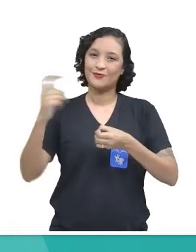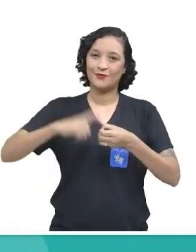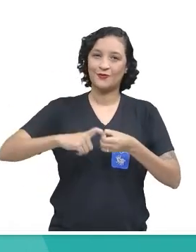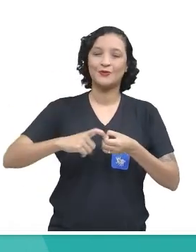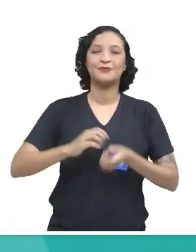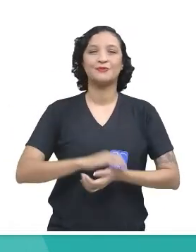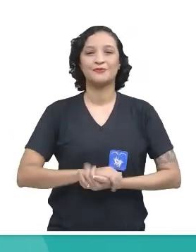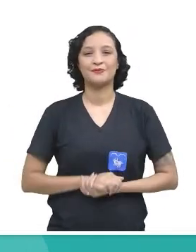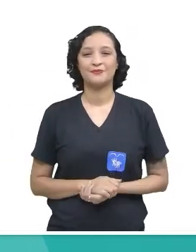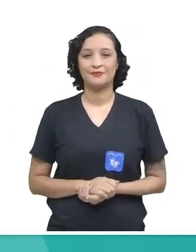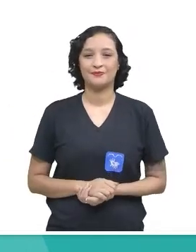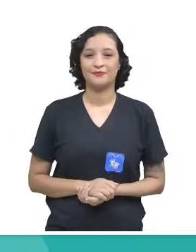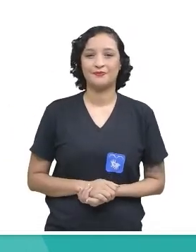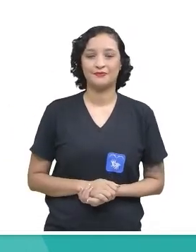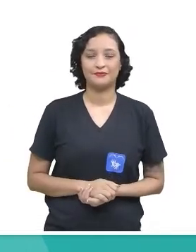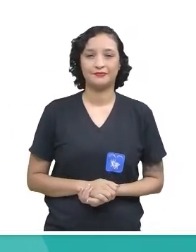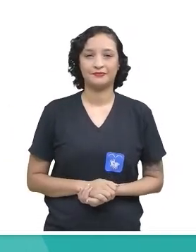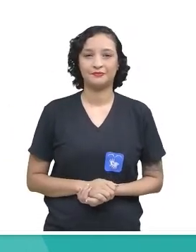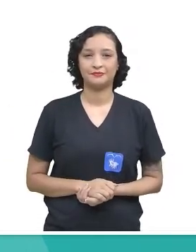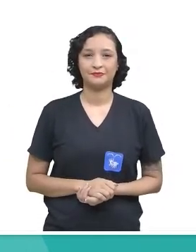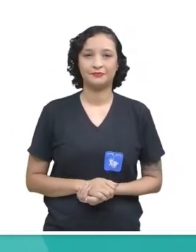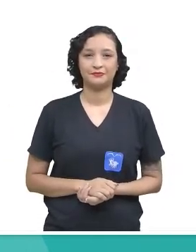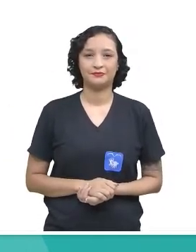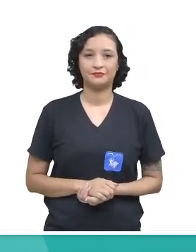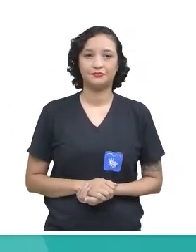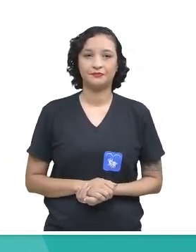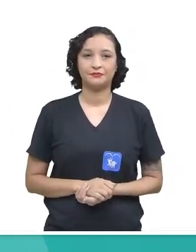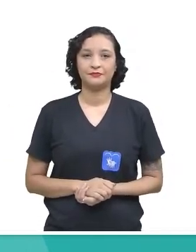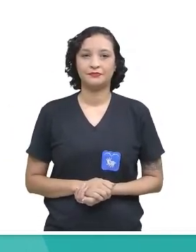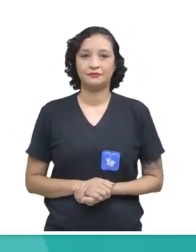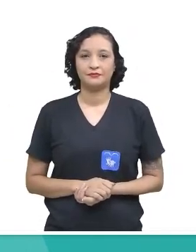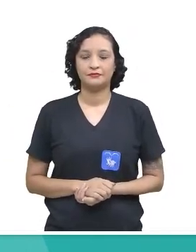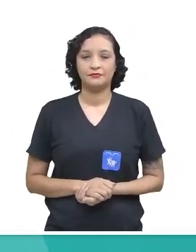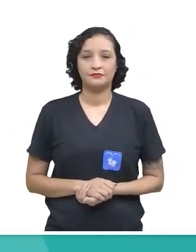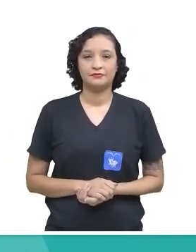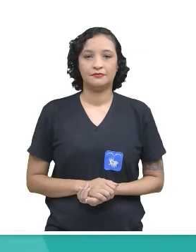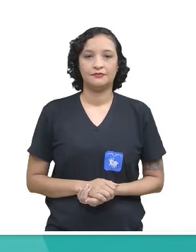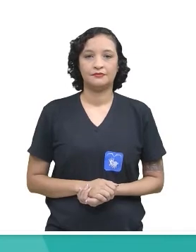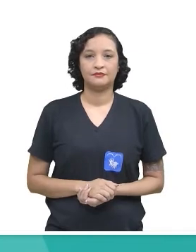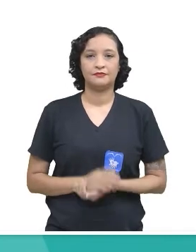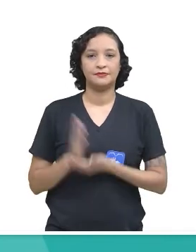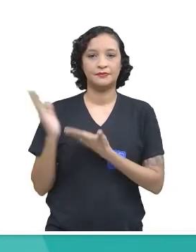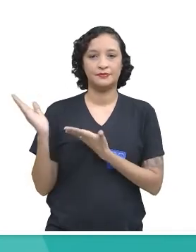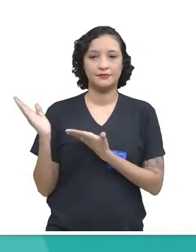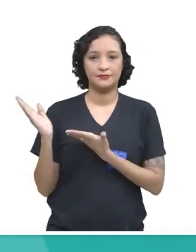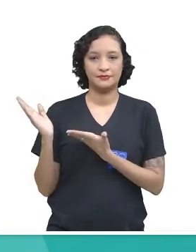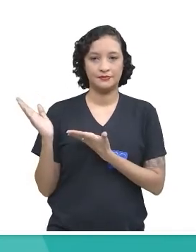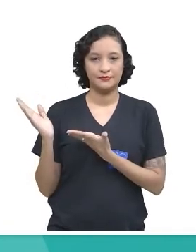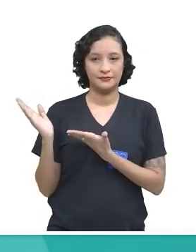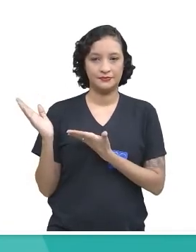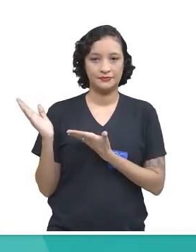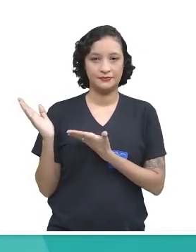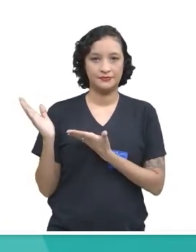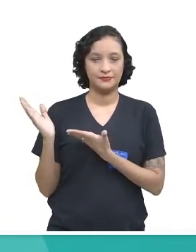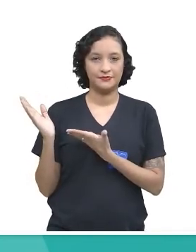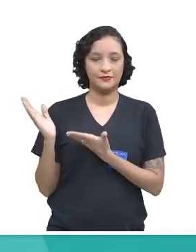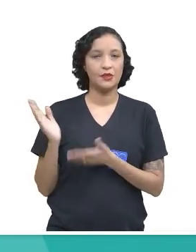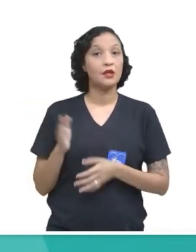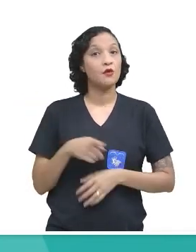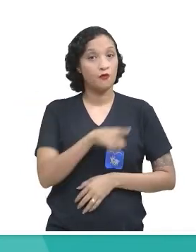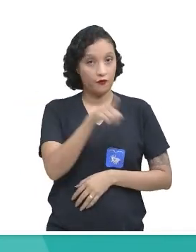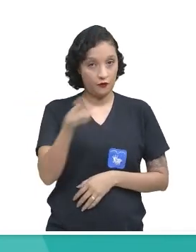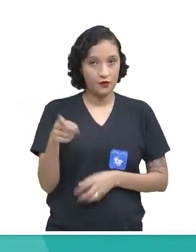vai mostrar aí para vocês, né? Esse percentual na tabelinha. Então, vocês viram que o